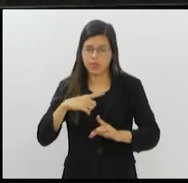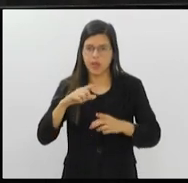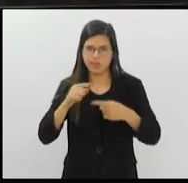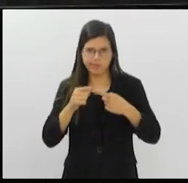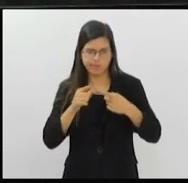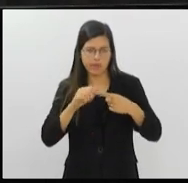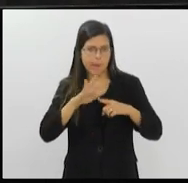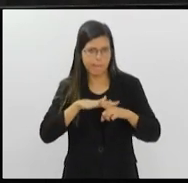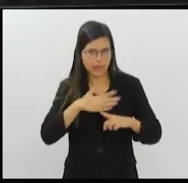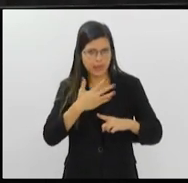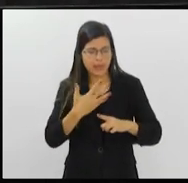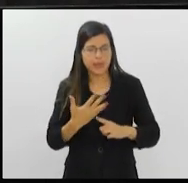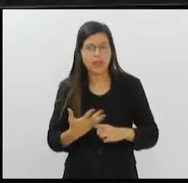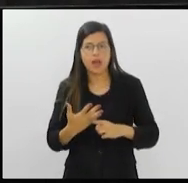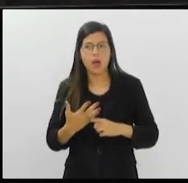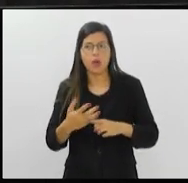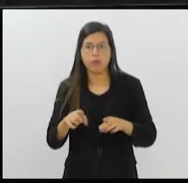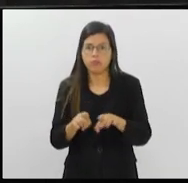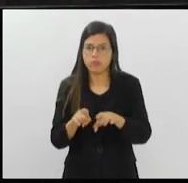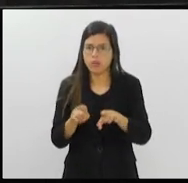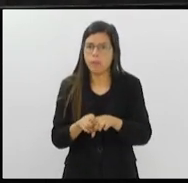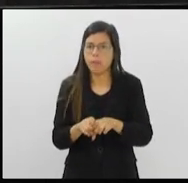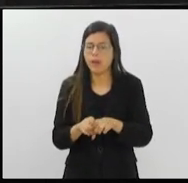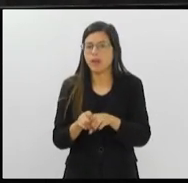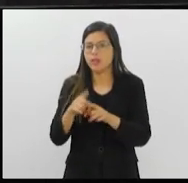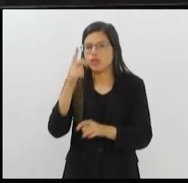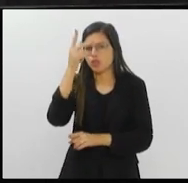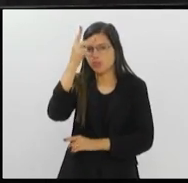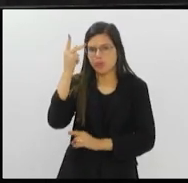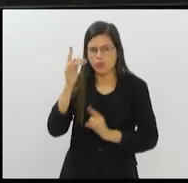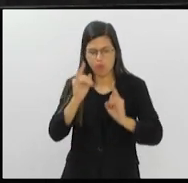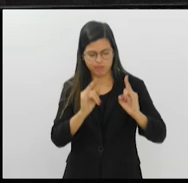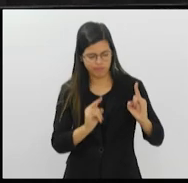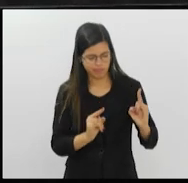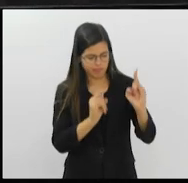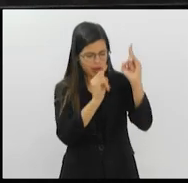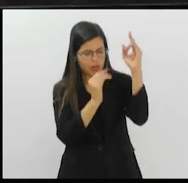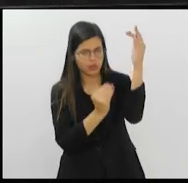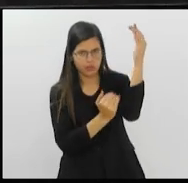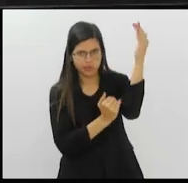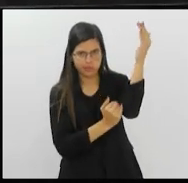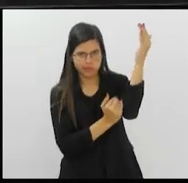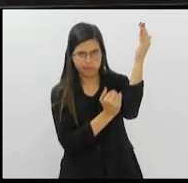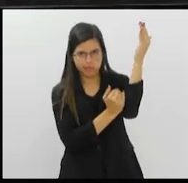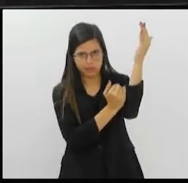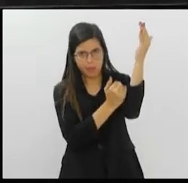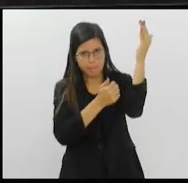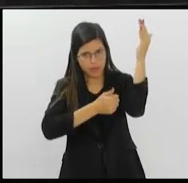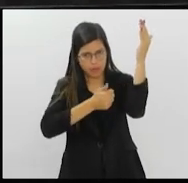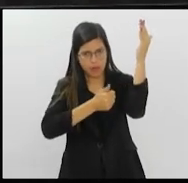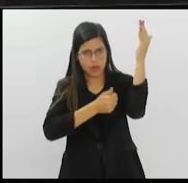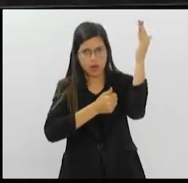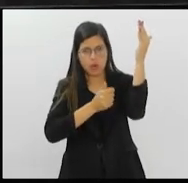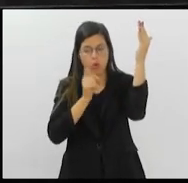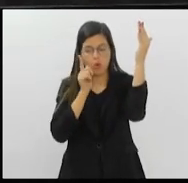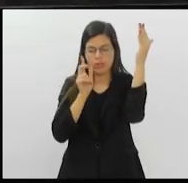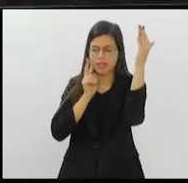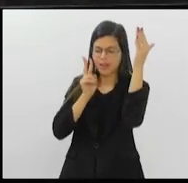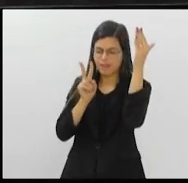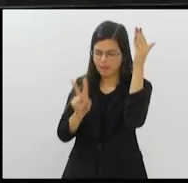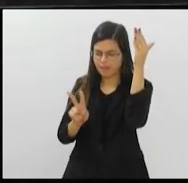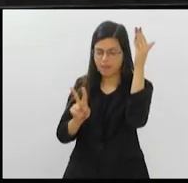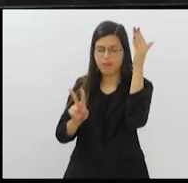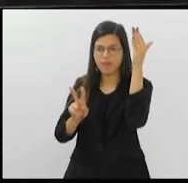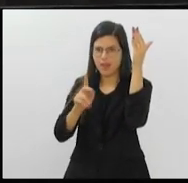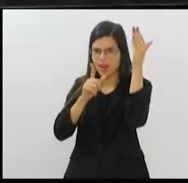que os moradores dos primeiros andares, cuja vista dá para a Lagoa, esses moradores